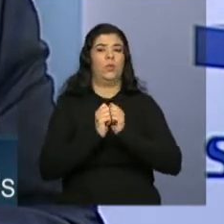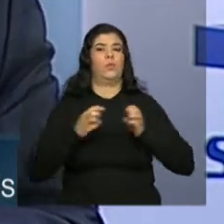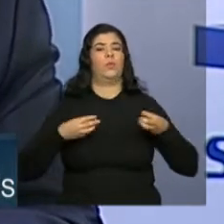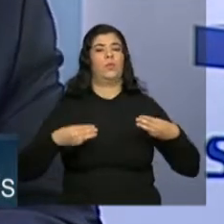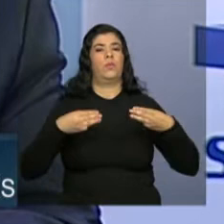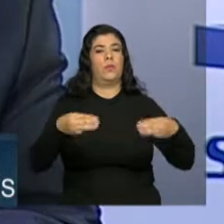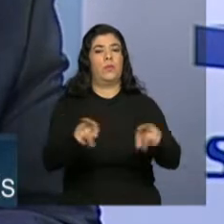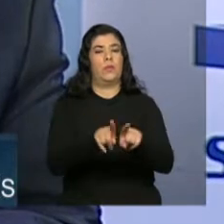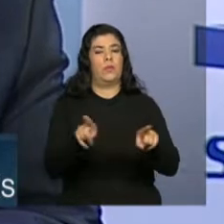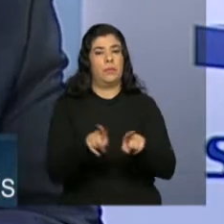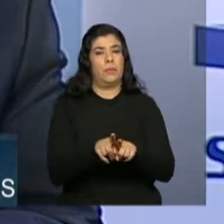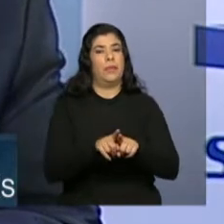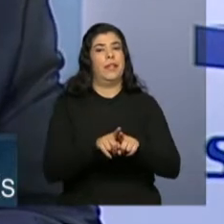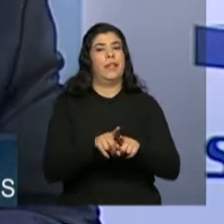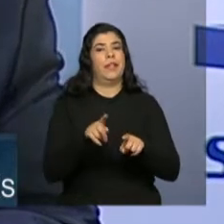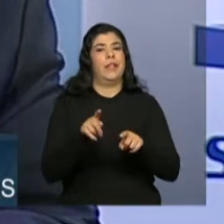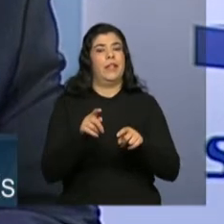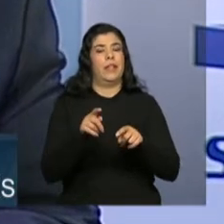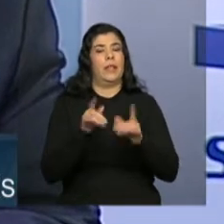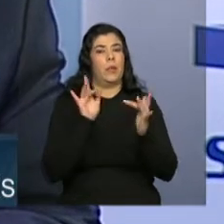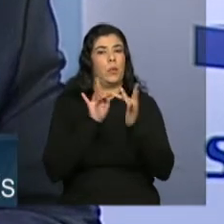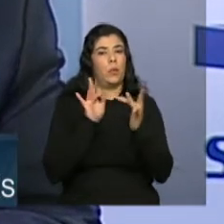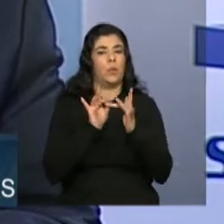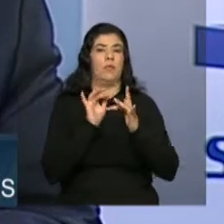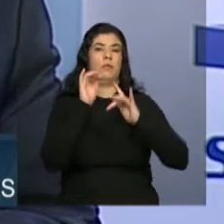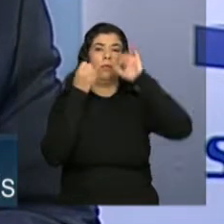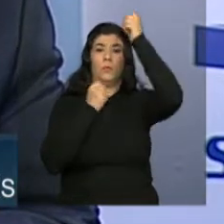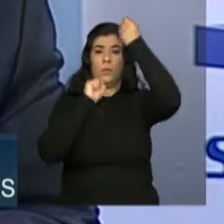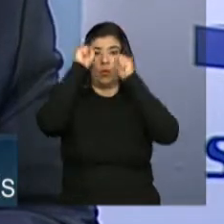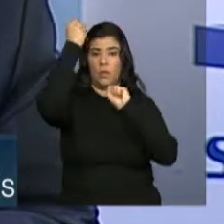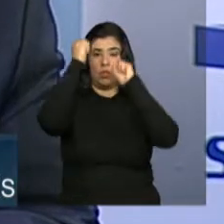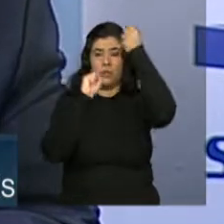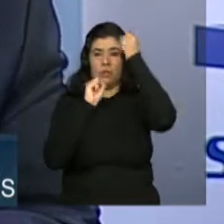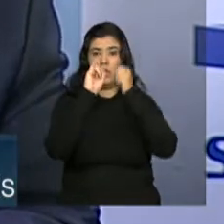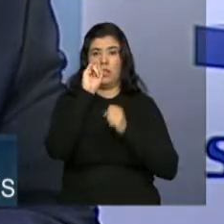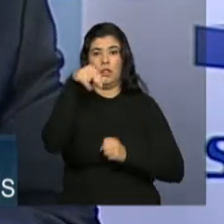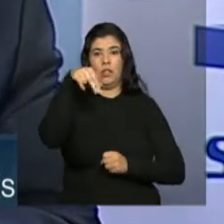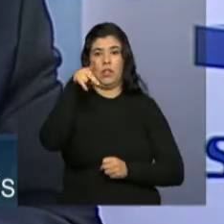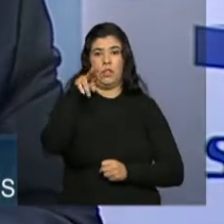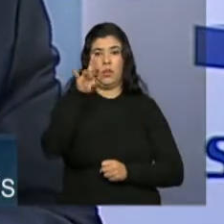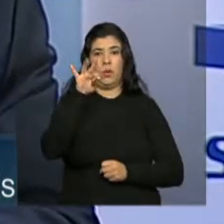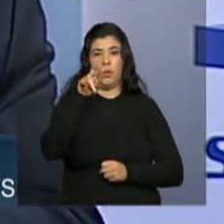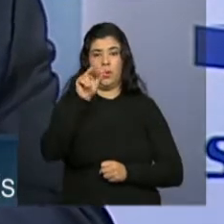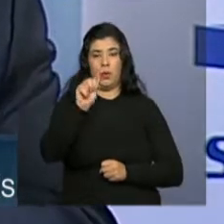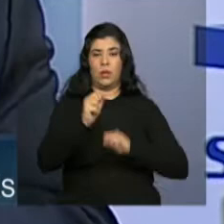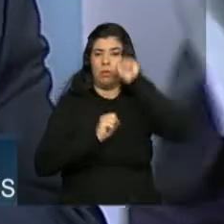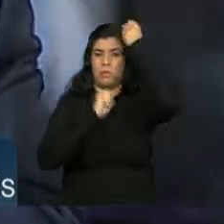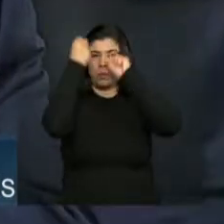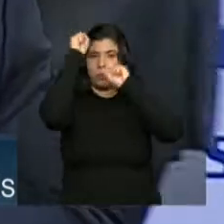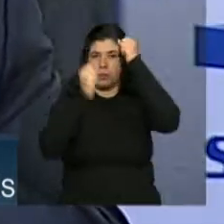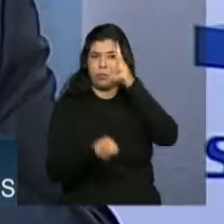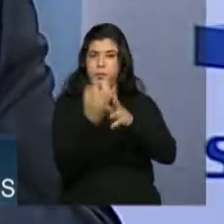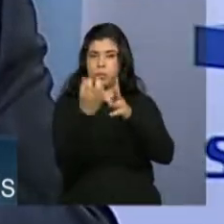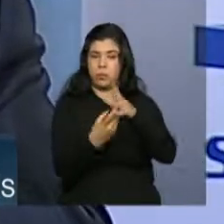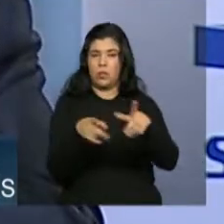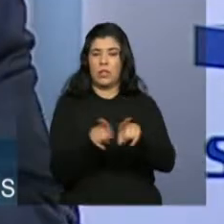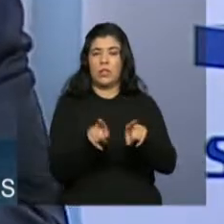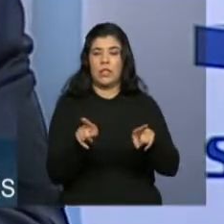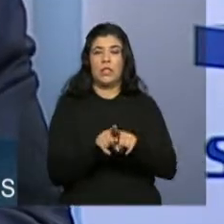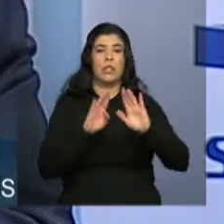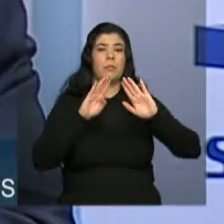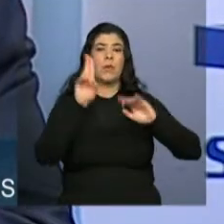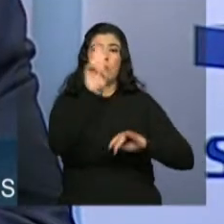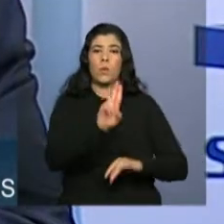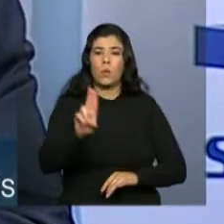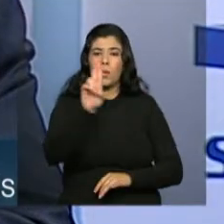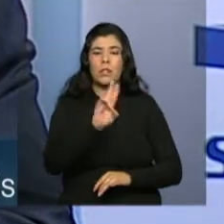possível tanto as indústrias instituições acadêmicas 1 pessoa e quem quisesse poderia